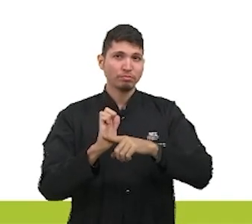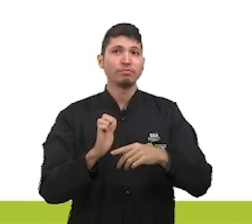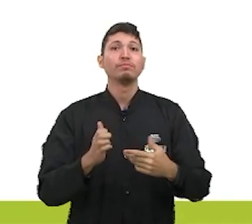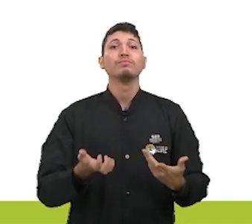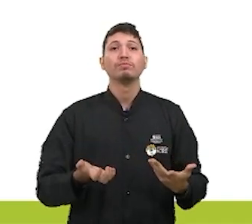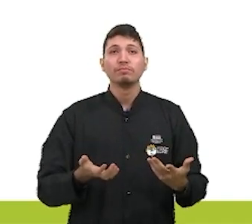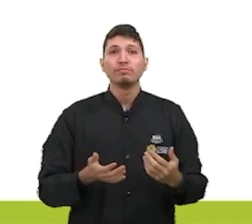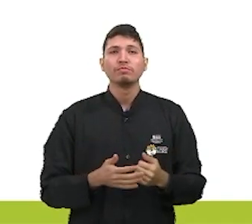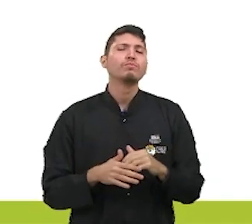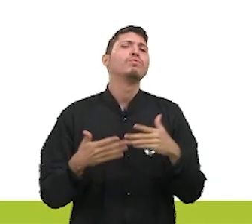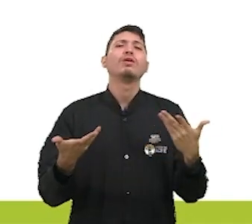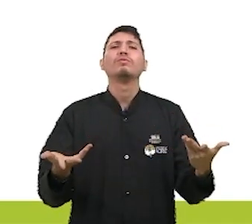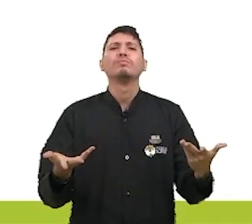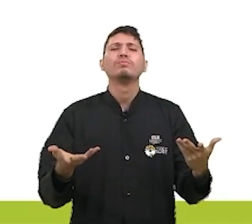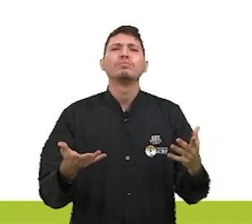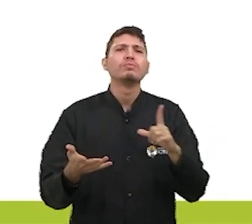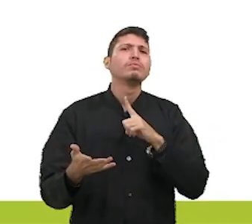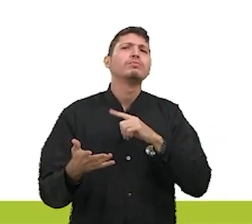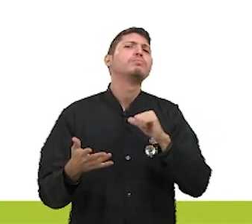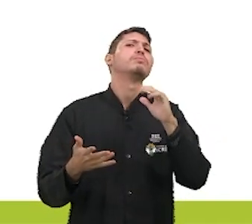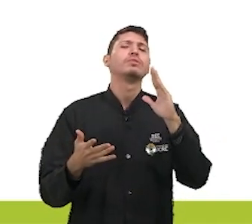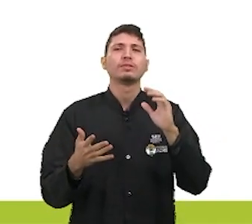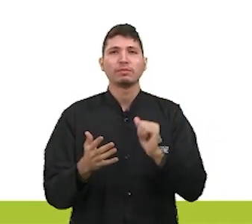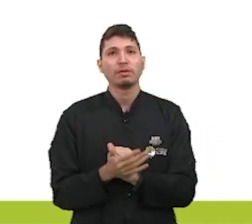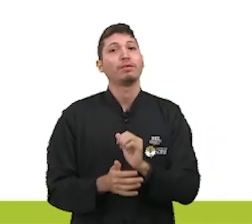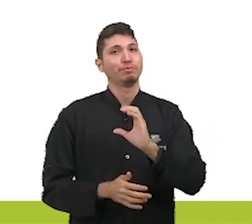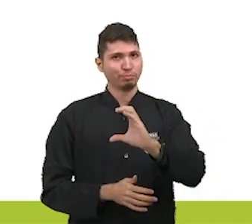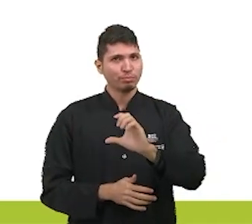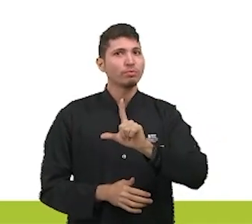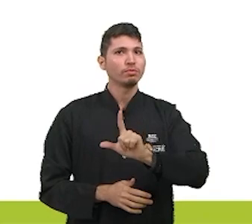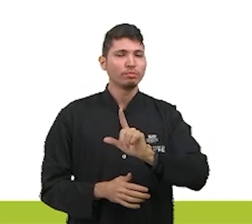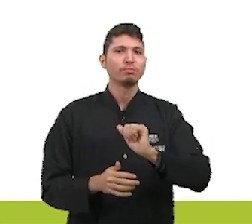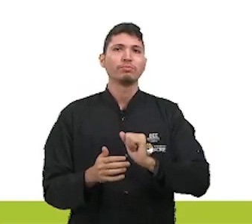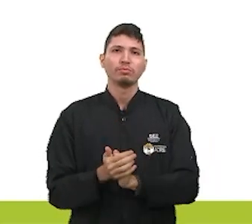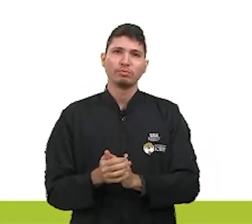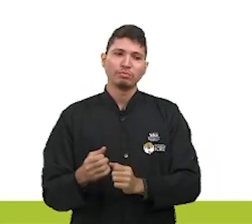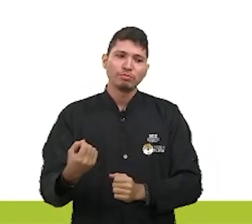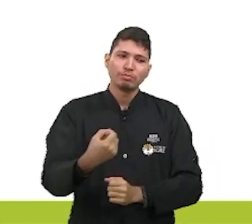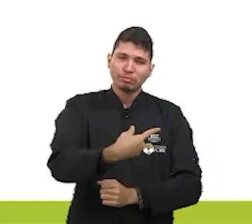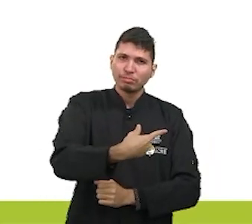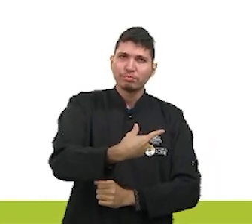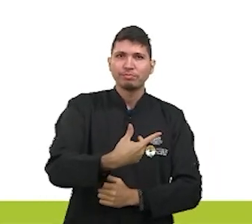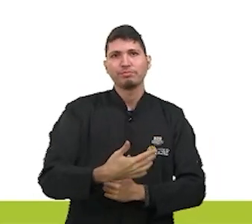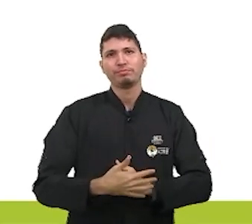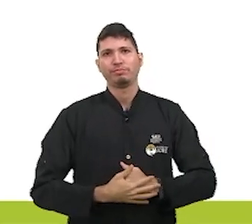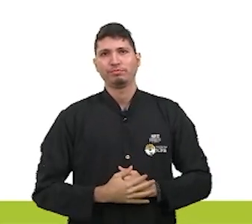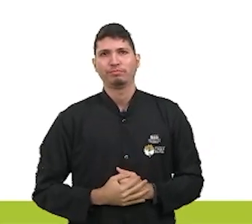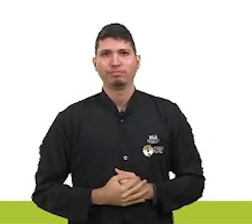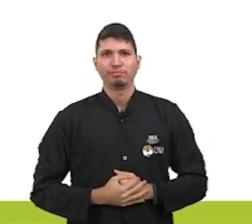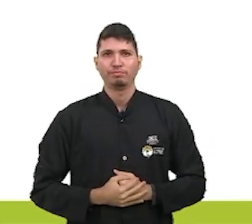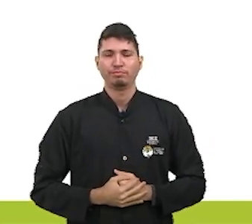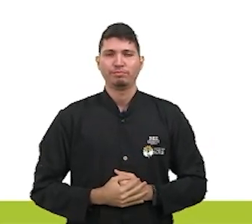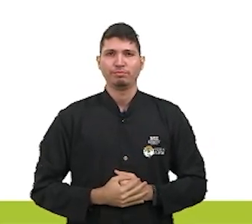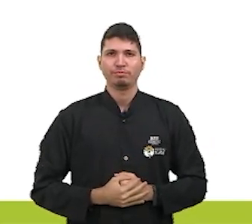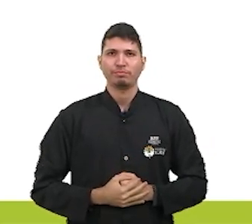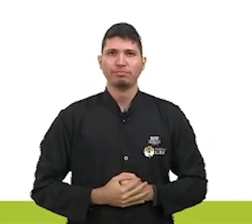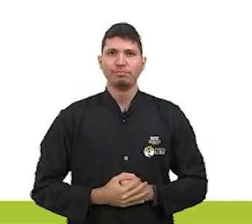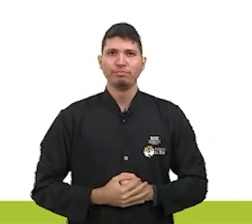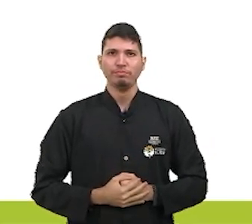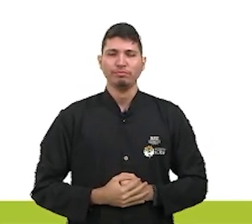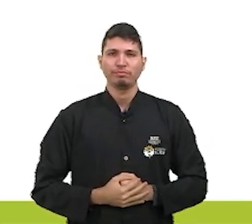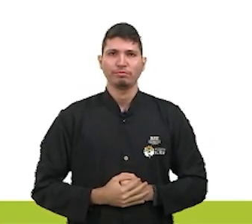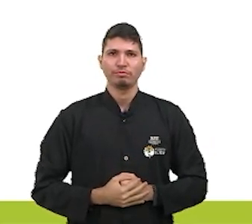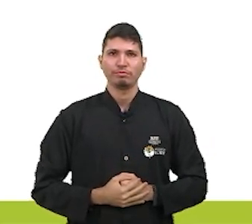nosso esqueminha, né, ele possui uma maior eletronegatividade do que o hidrogênio. Então,